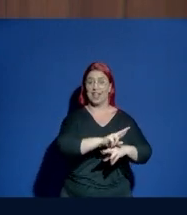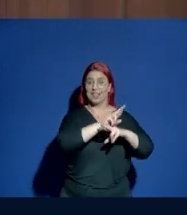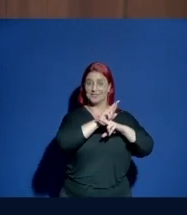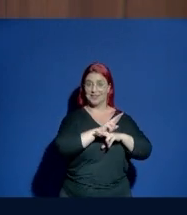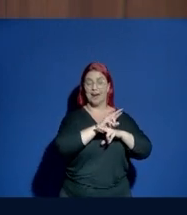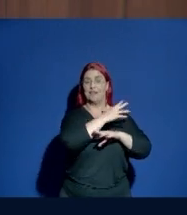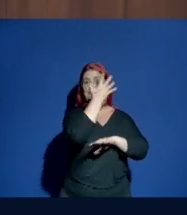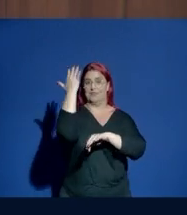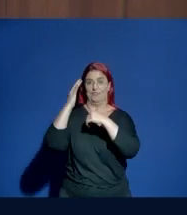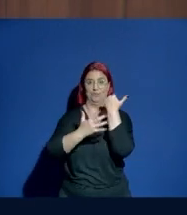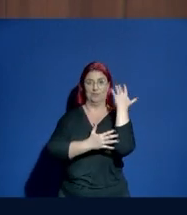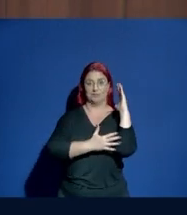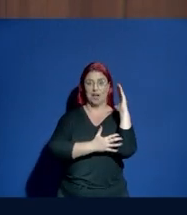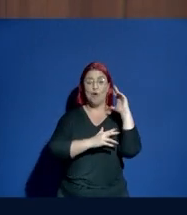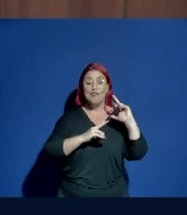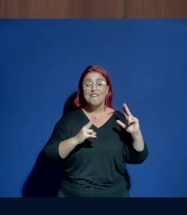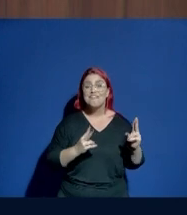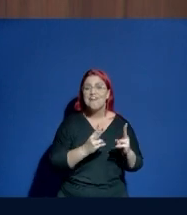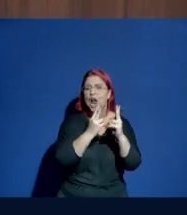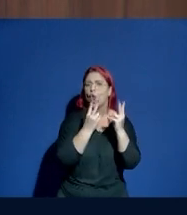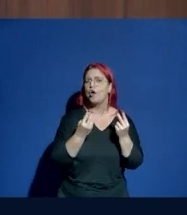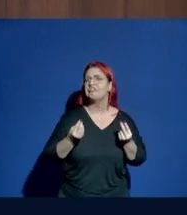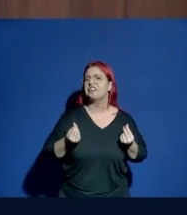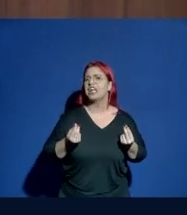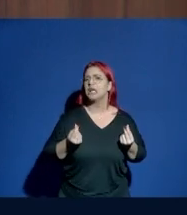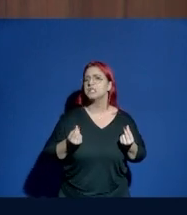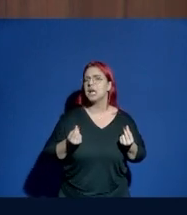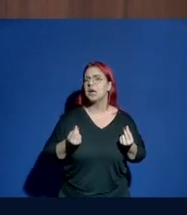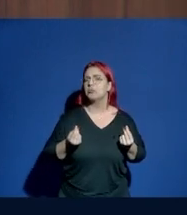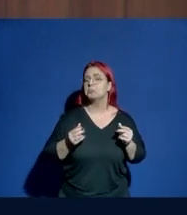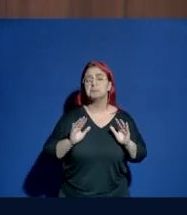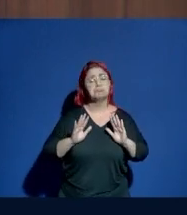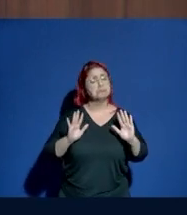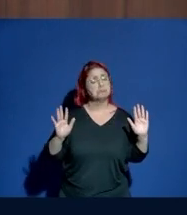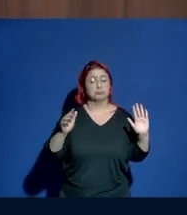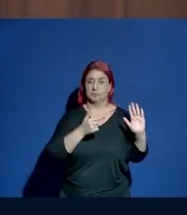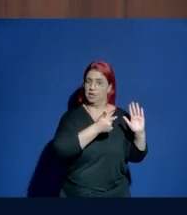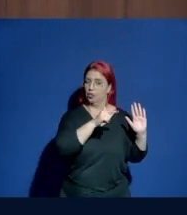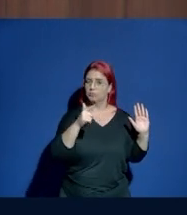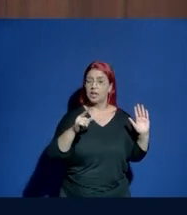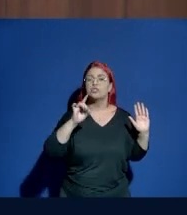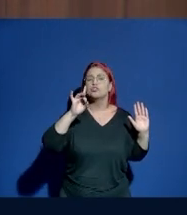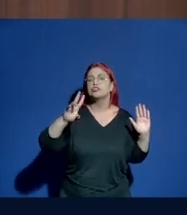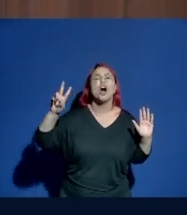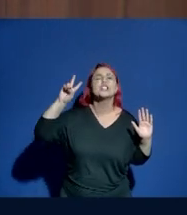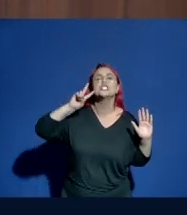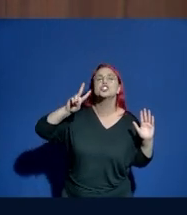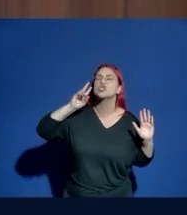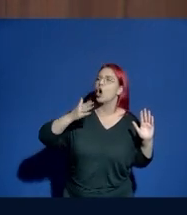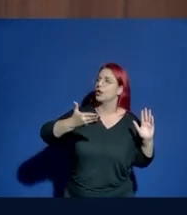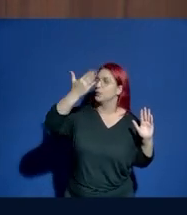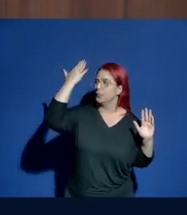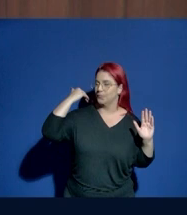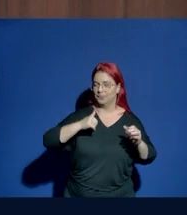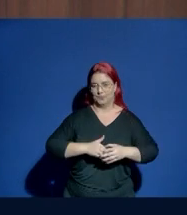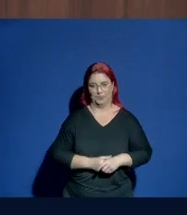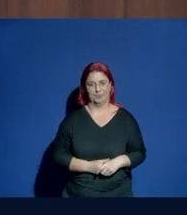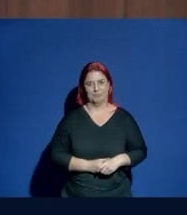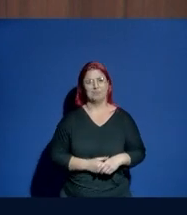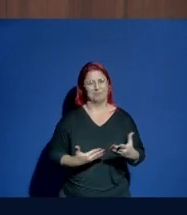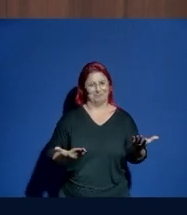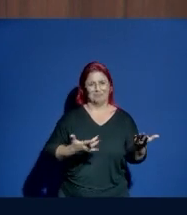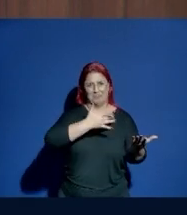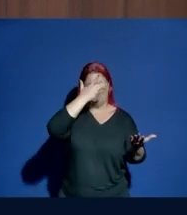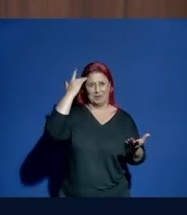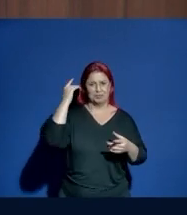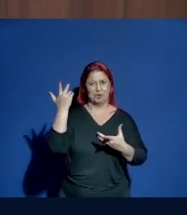não tem valor financeiro só a história Que dia que foi que nós já tivemos já Recebemos um